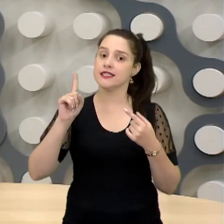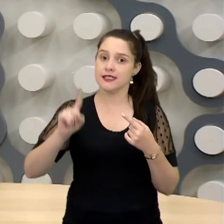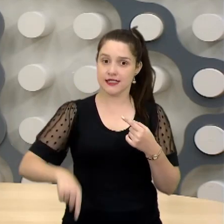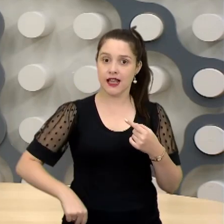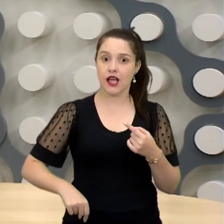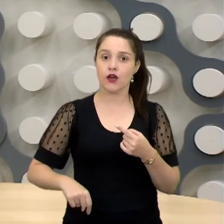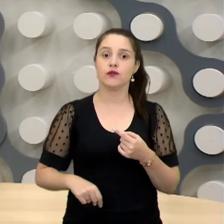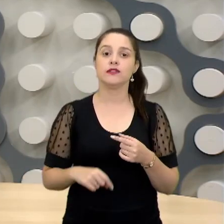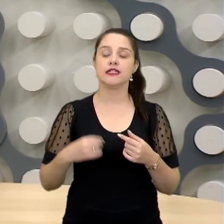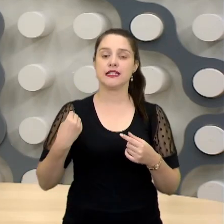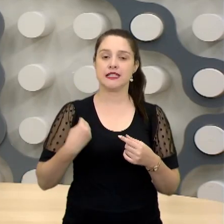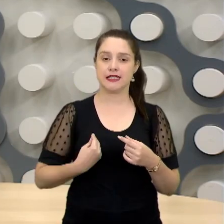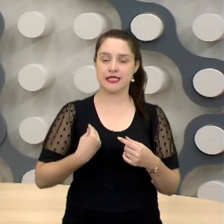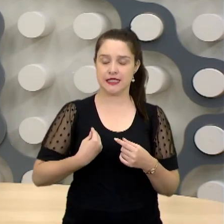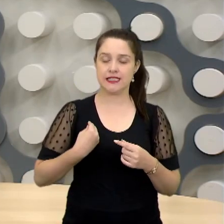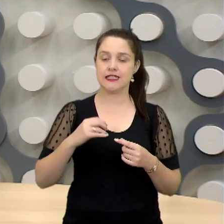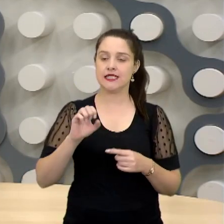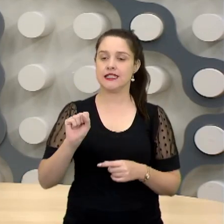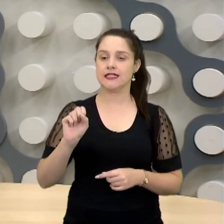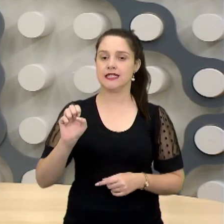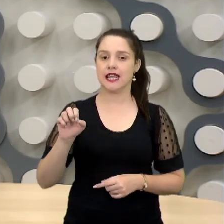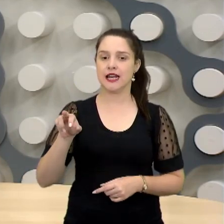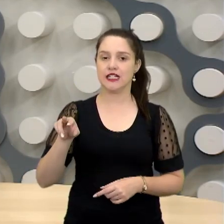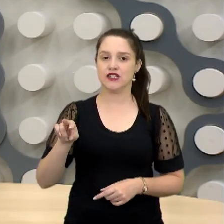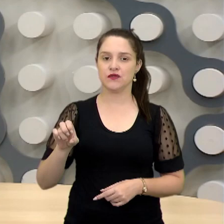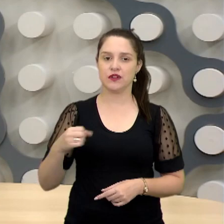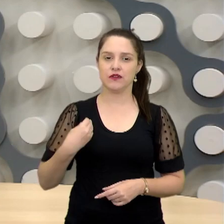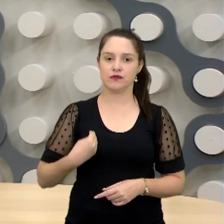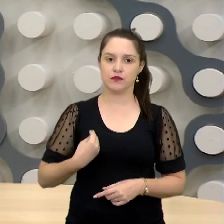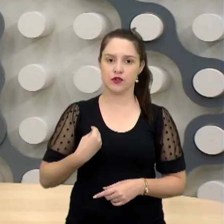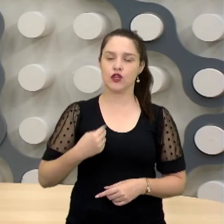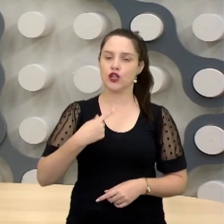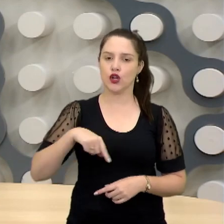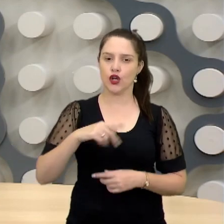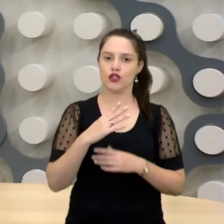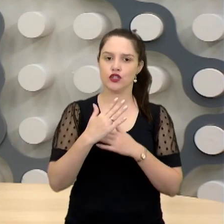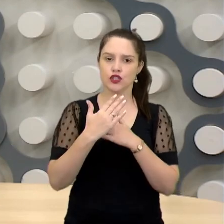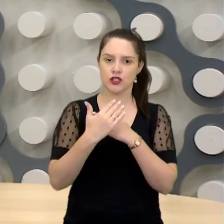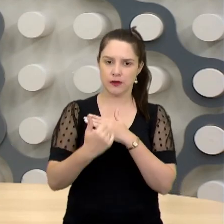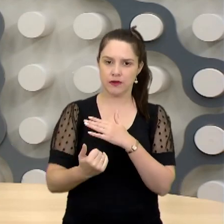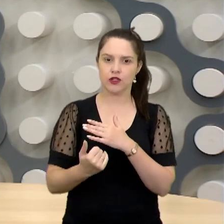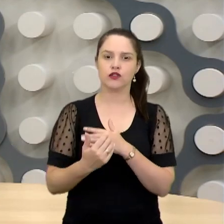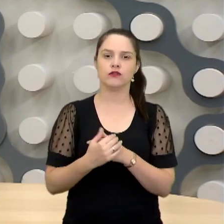de seres vivos durante esses períodos aí que nós chamamos aí de unidades